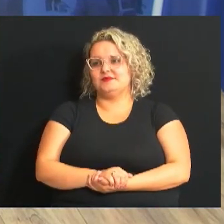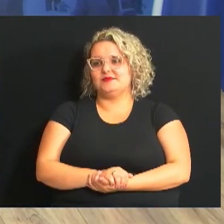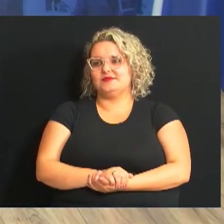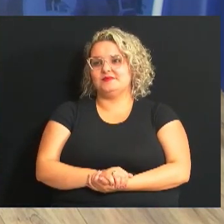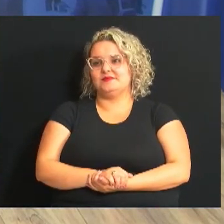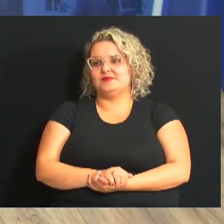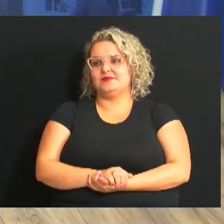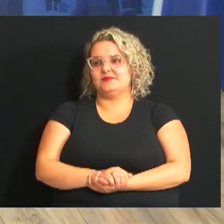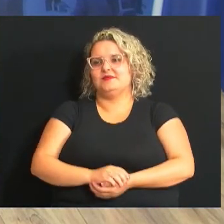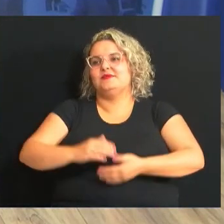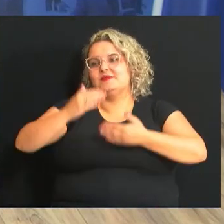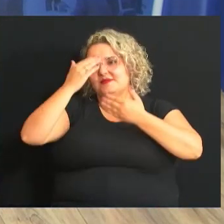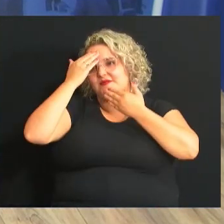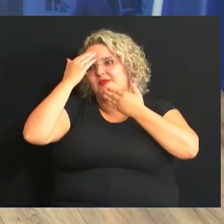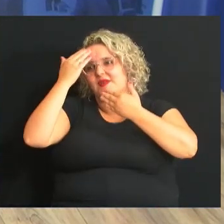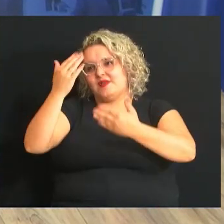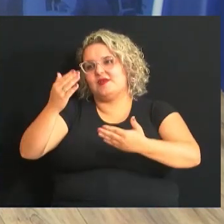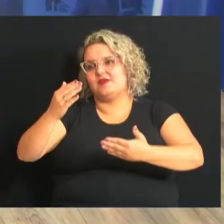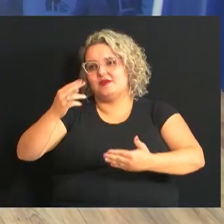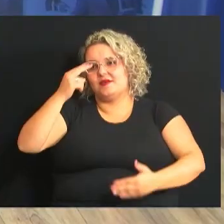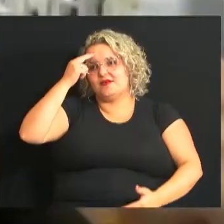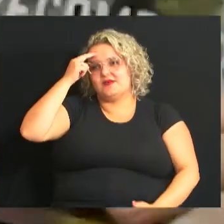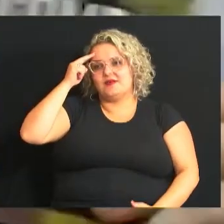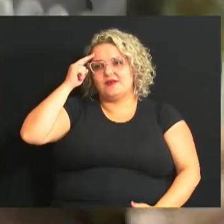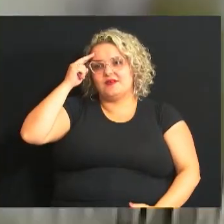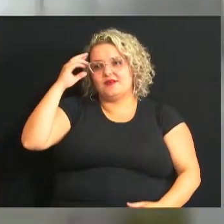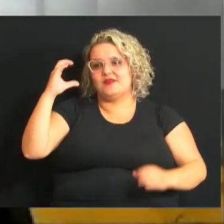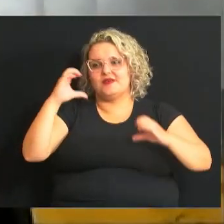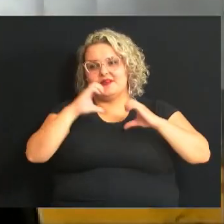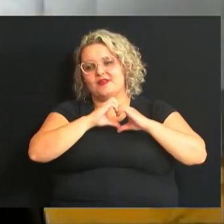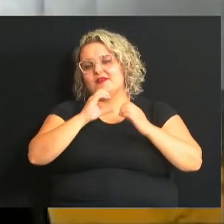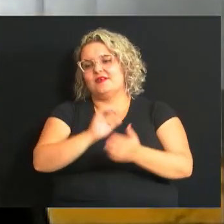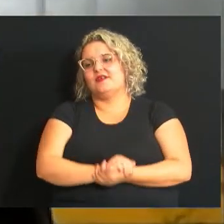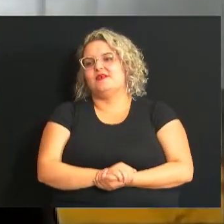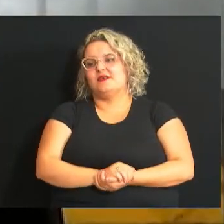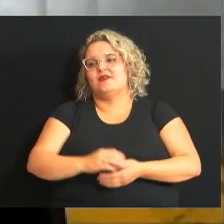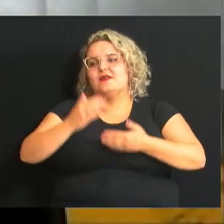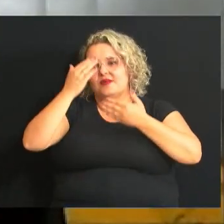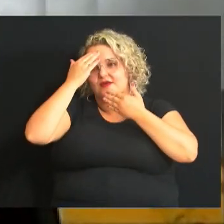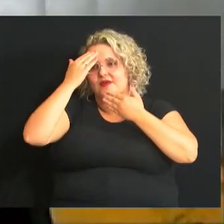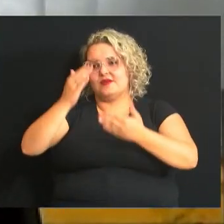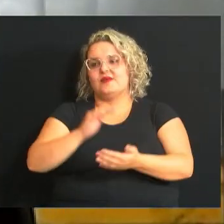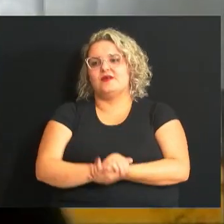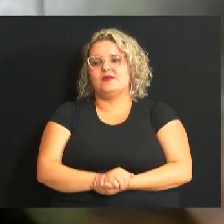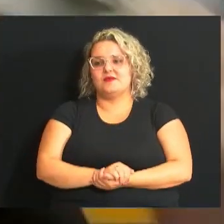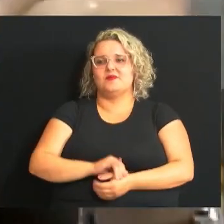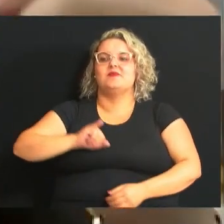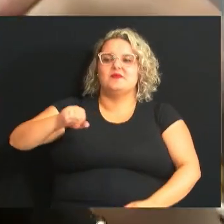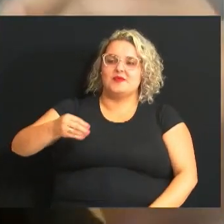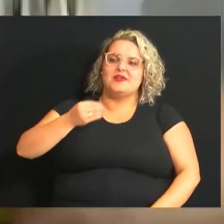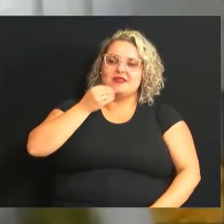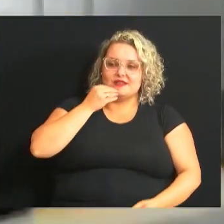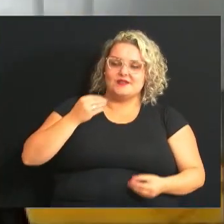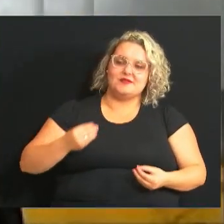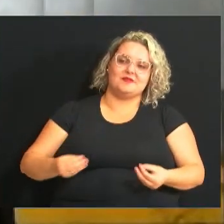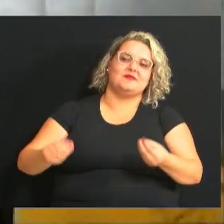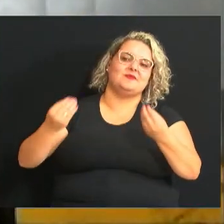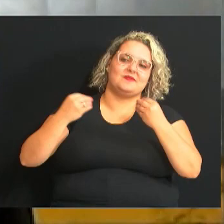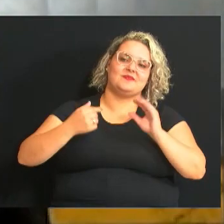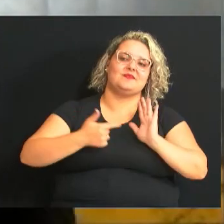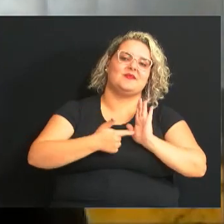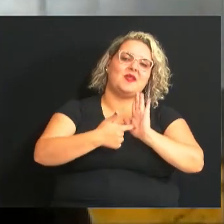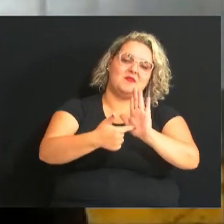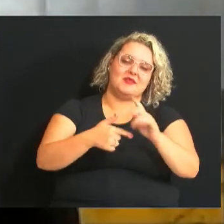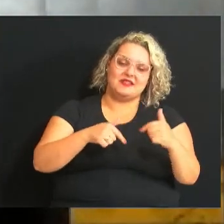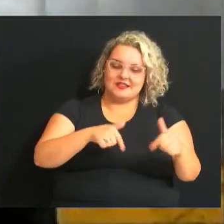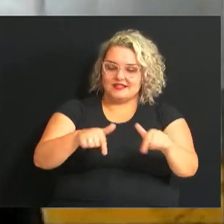Muito obrigado, Gabriel, do fundo do coração, muito obrigado por essa oportunidade aí de apresentar esse trabalho, apresentar